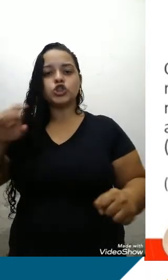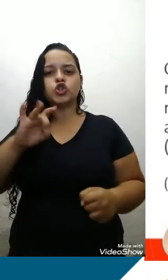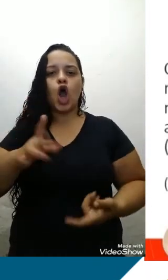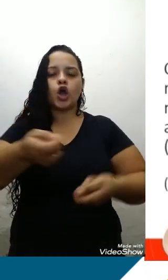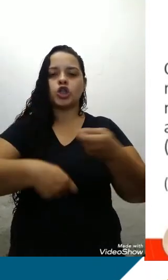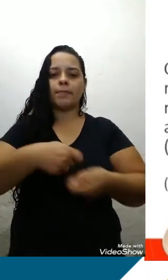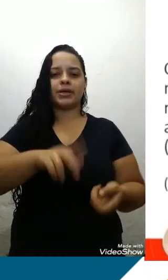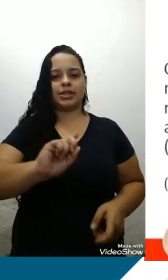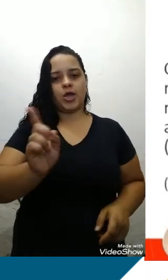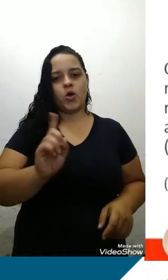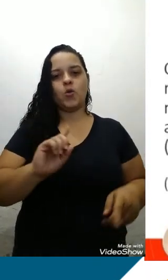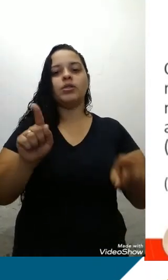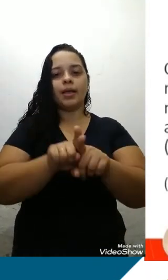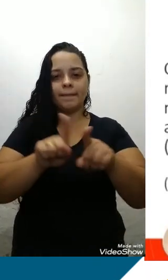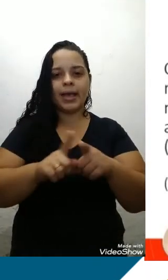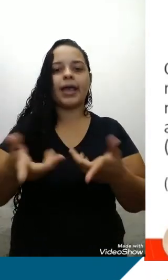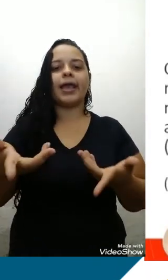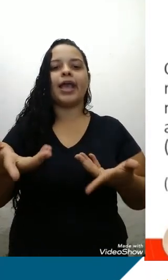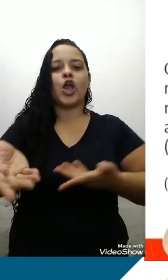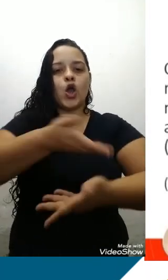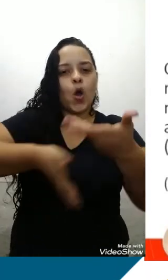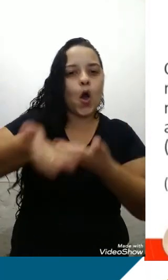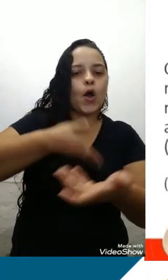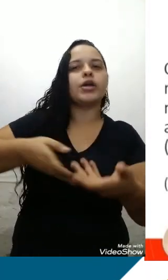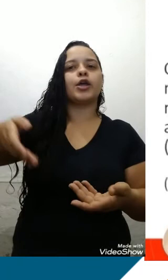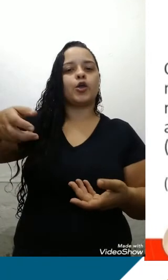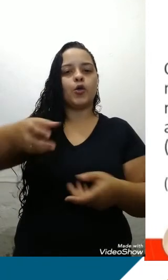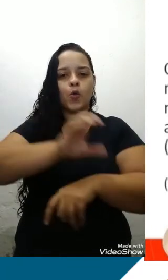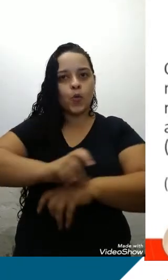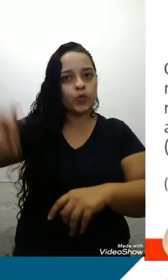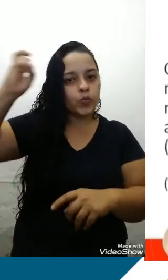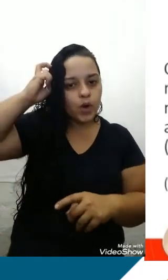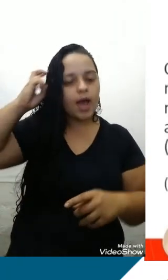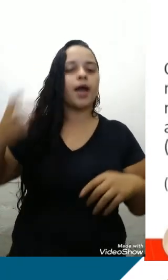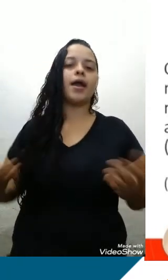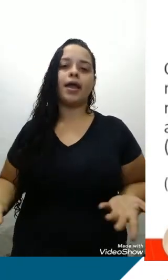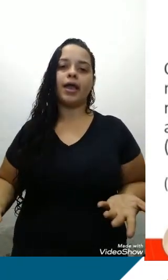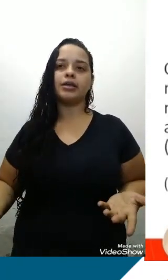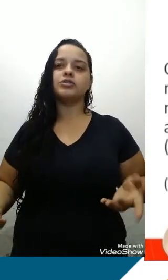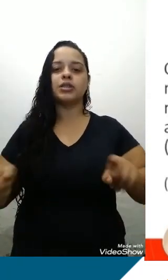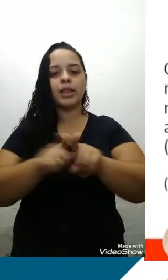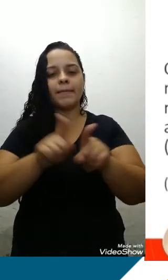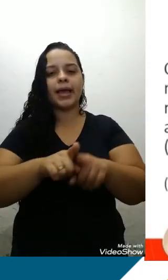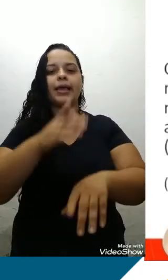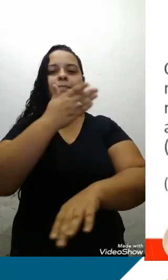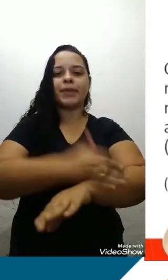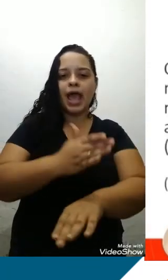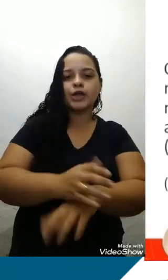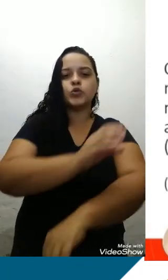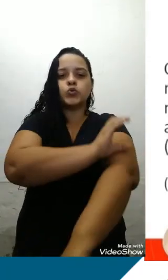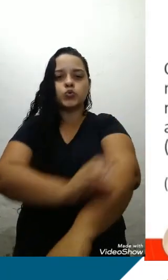fator econômico. Ela também vai trazer trocas culturais, trocas entre práticas e